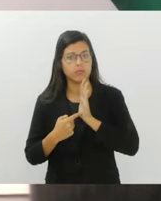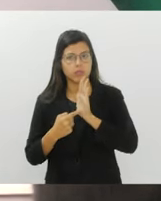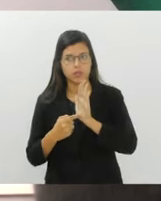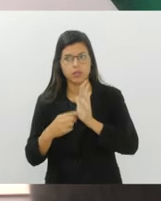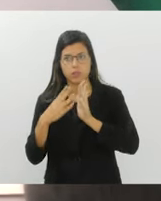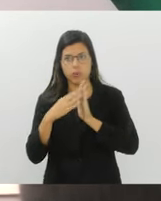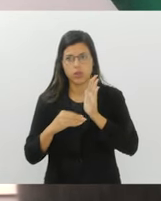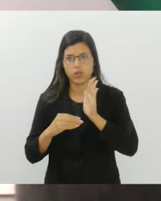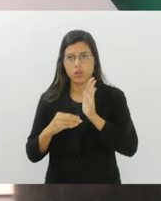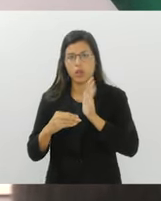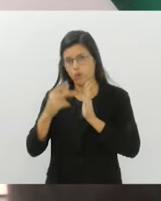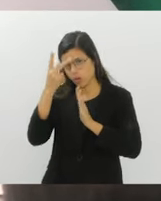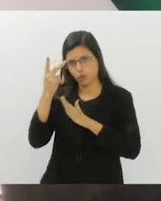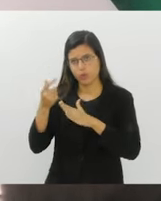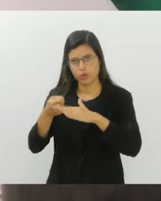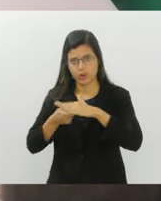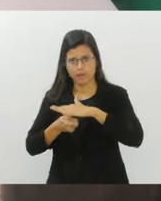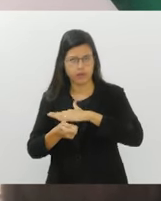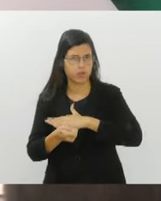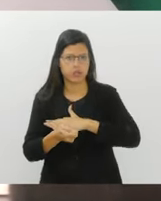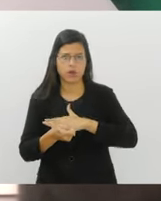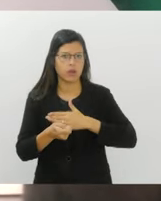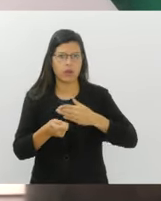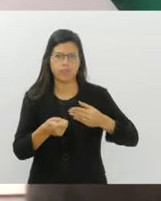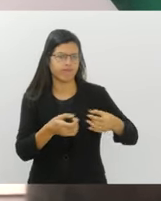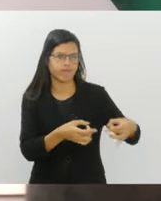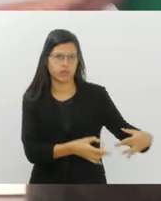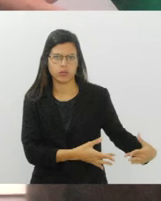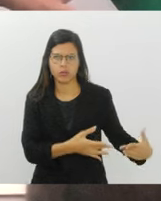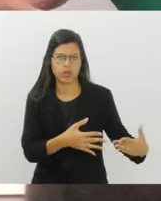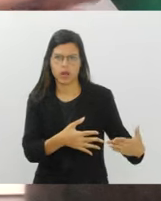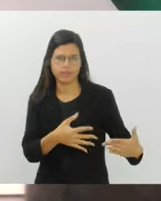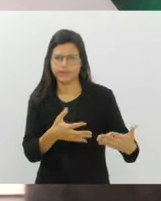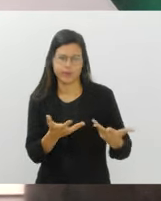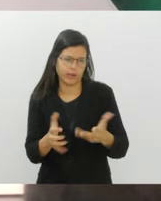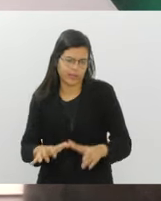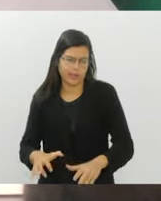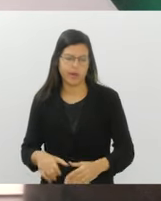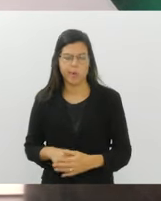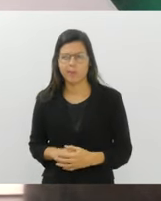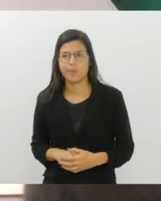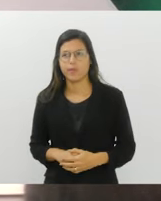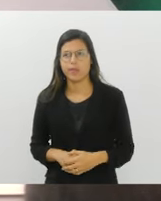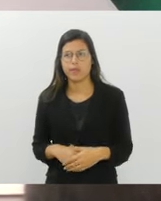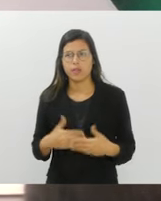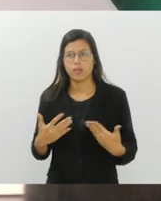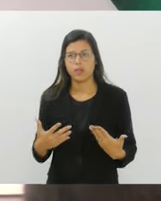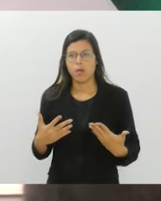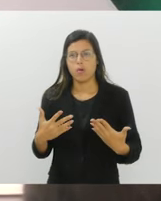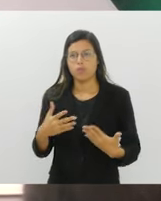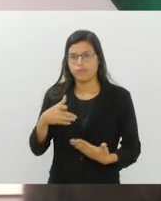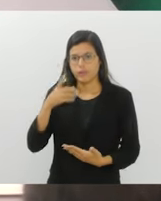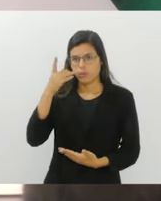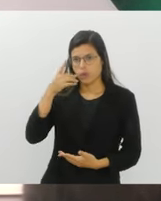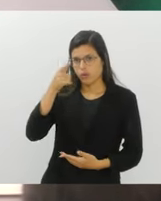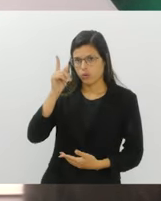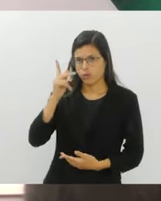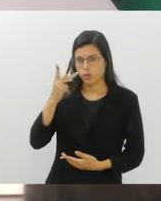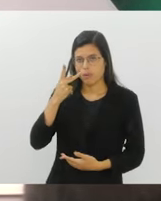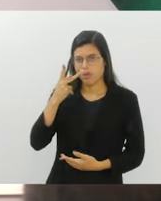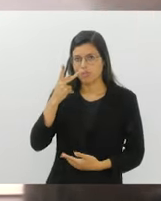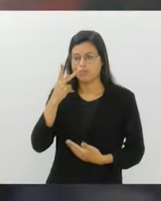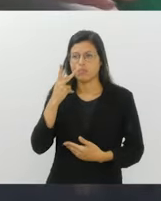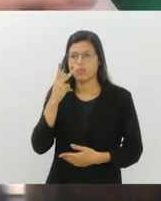acionistas abandonaram o assento de negociação. Com relação ao deputado Luiz Paulo, de 8